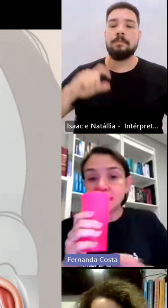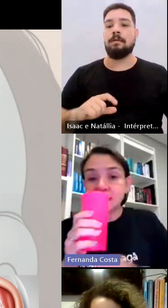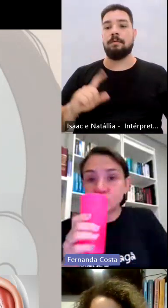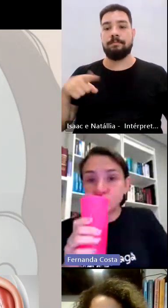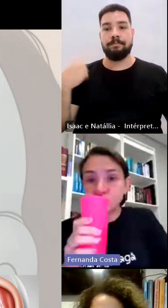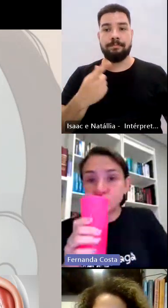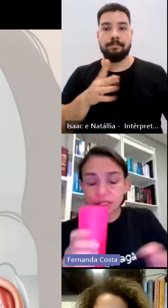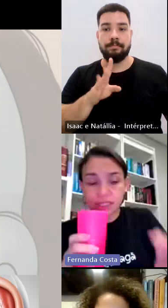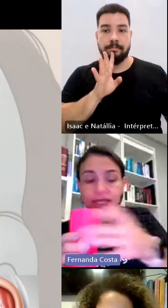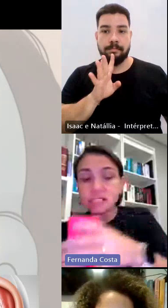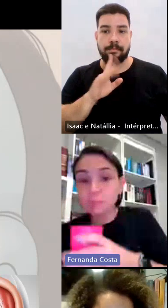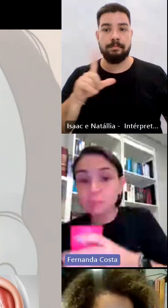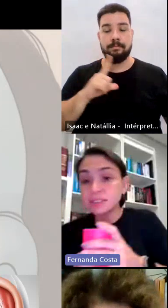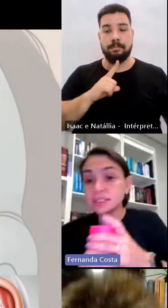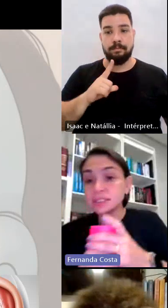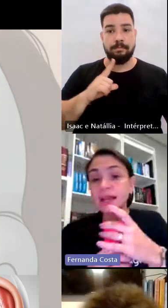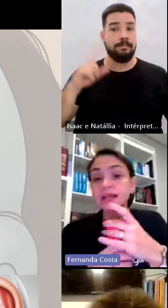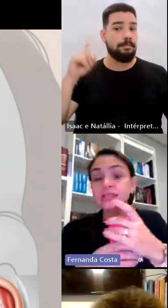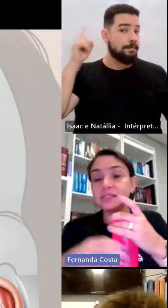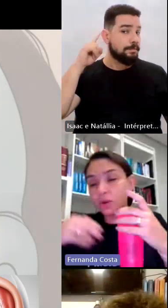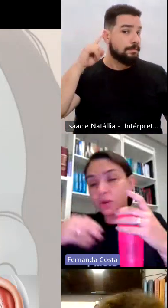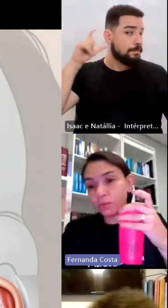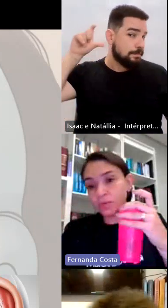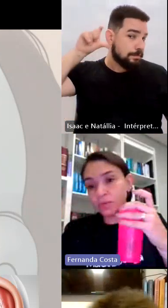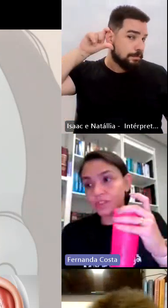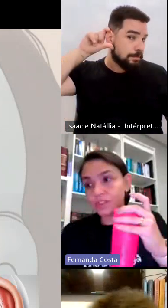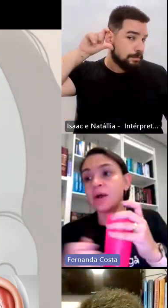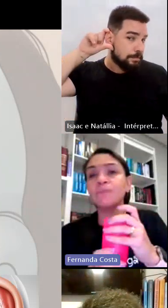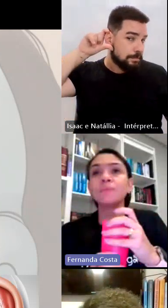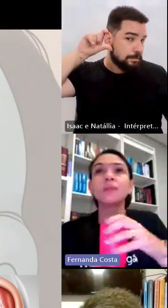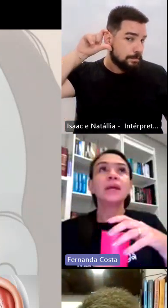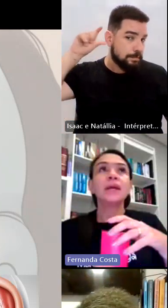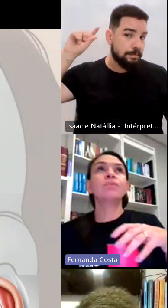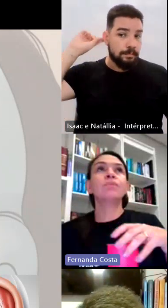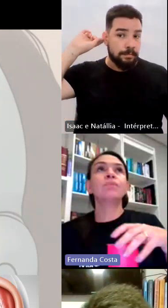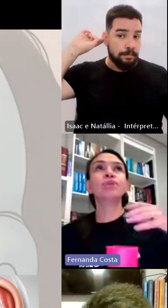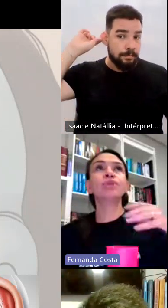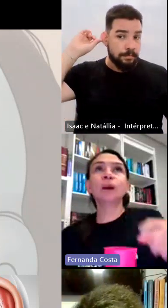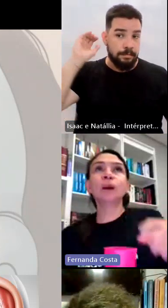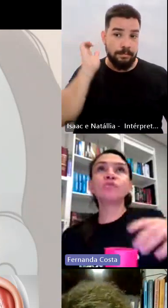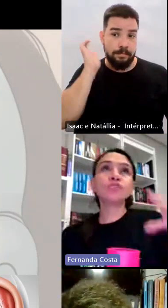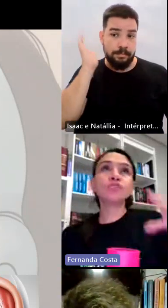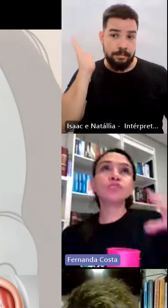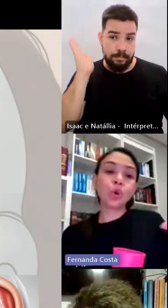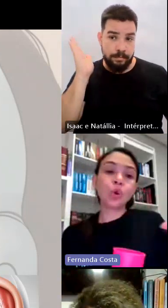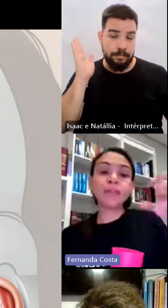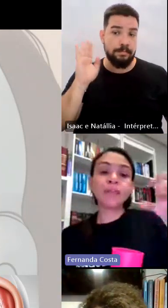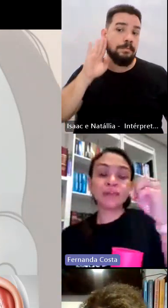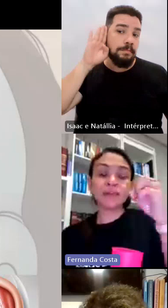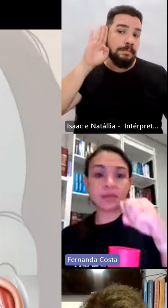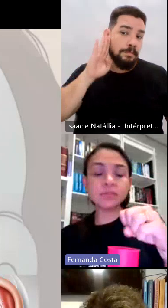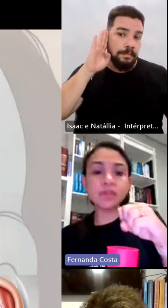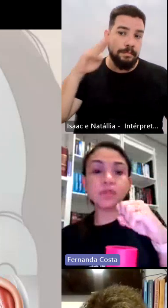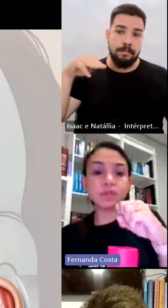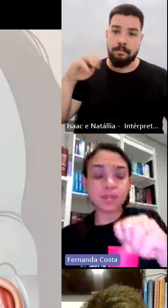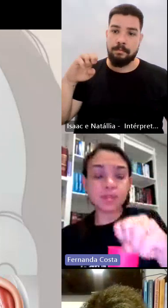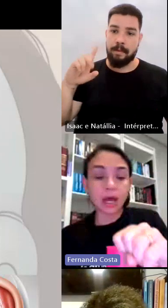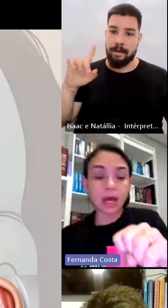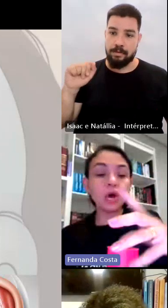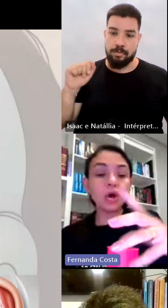essas 3 estruturas, essas 3 partes, elas são uma divisão muito mais no sentido de compreendermos